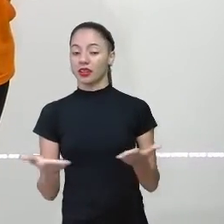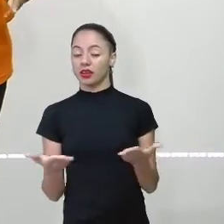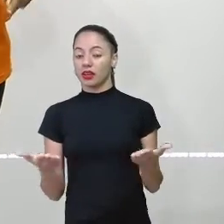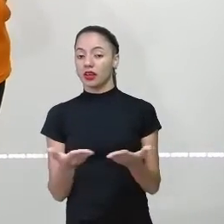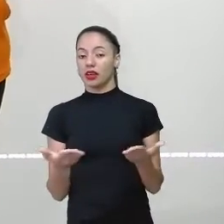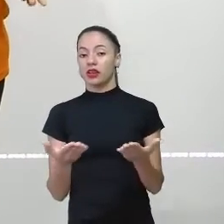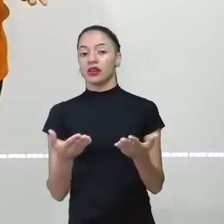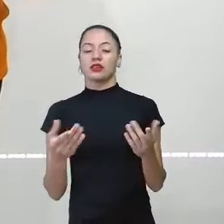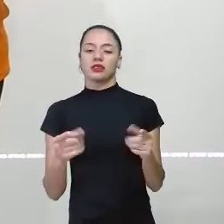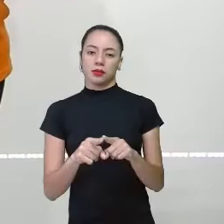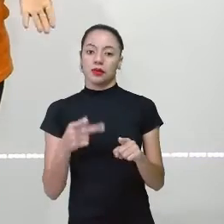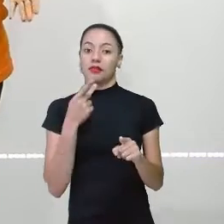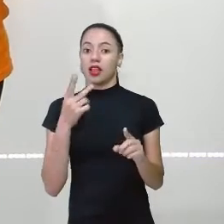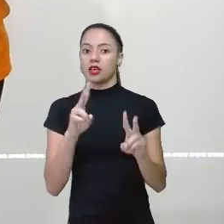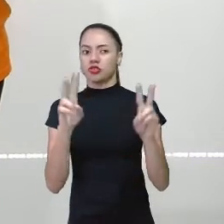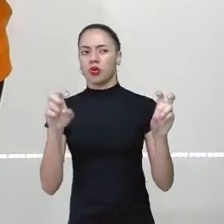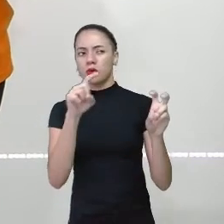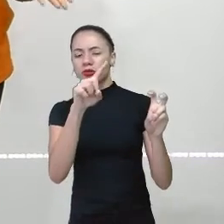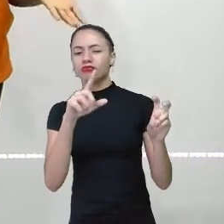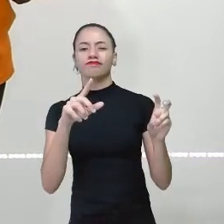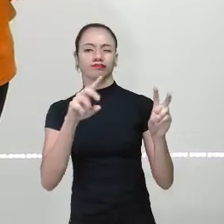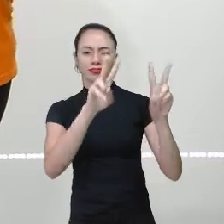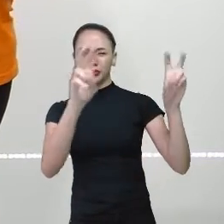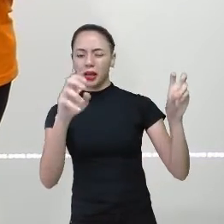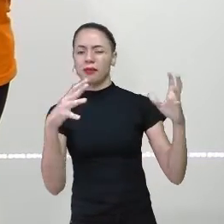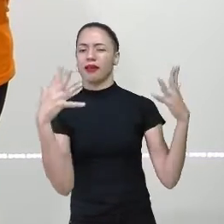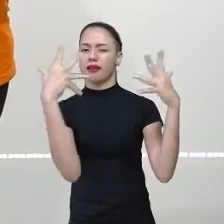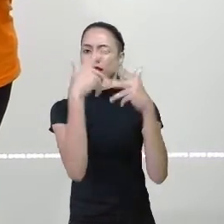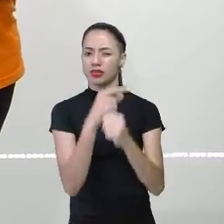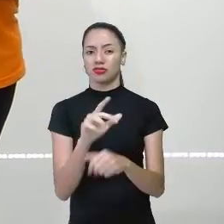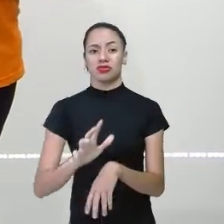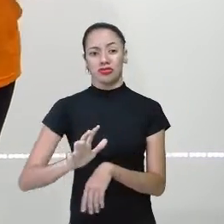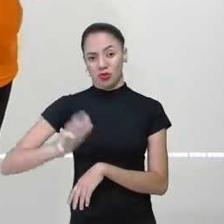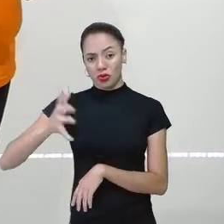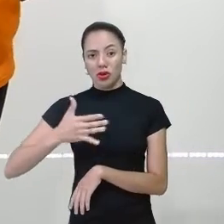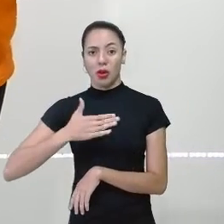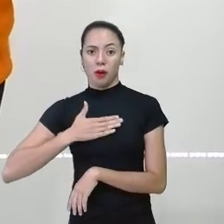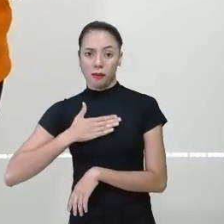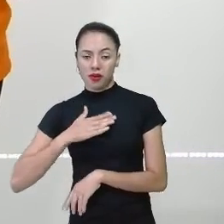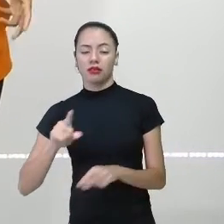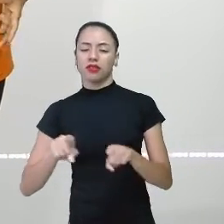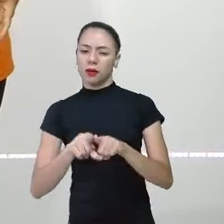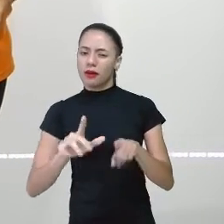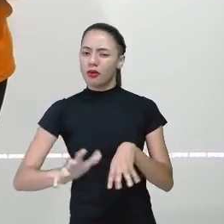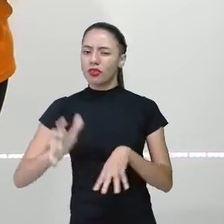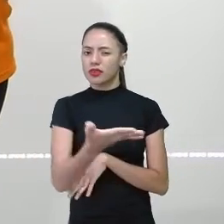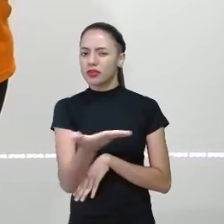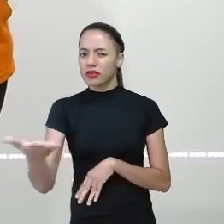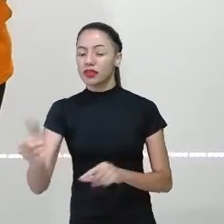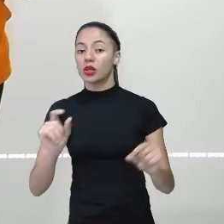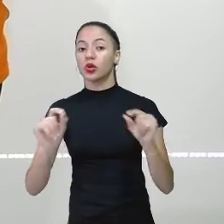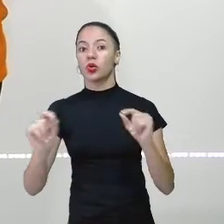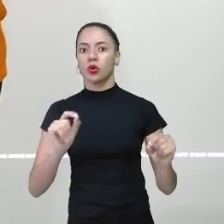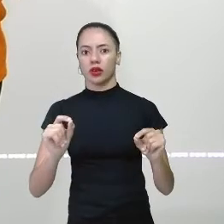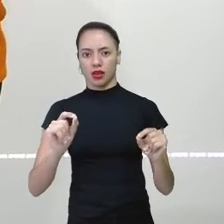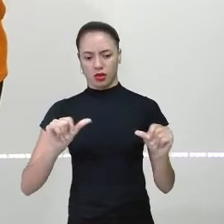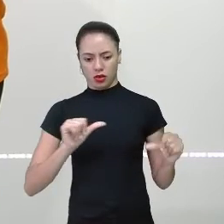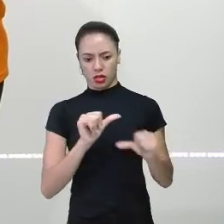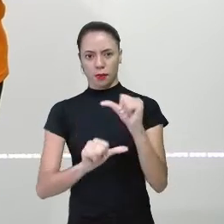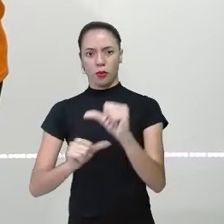falar de algo também super bonito, super bacana, que já aconteceu conosco, que vai acontecer com vocês, que é o que muda com